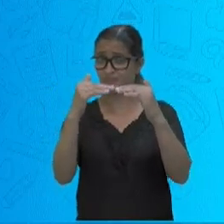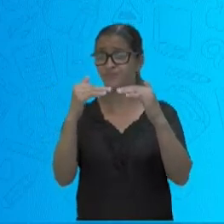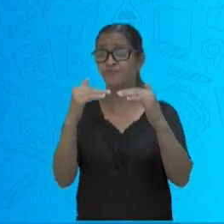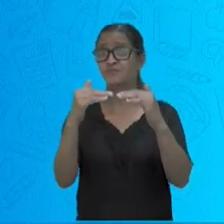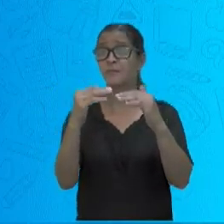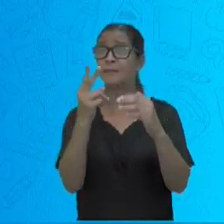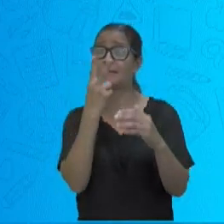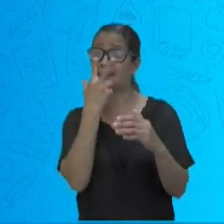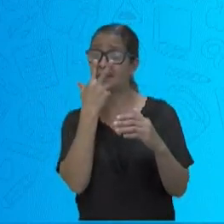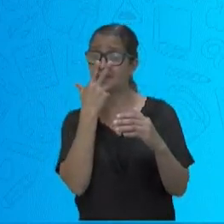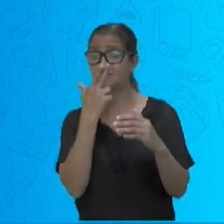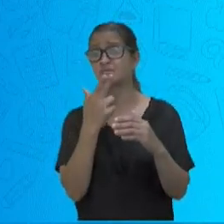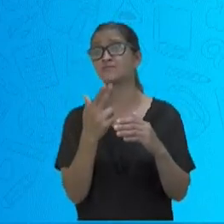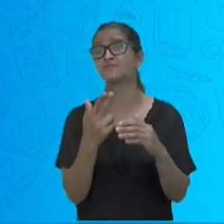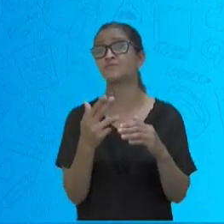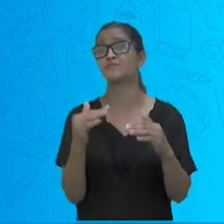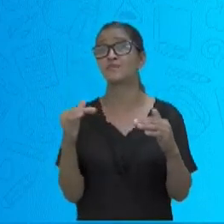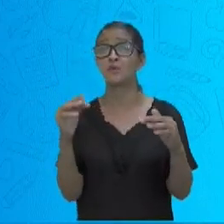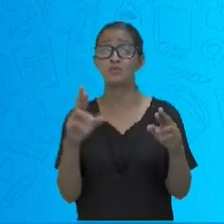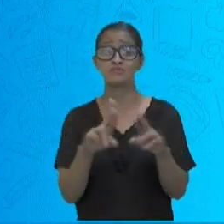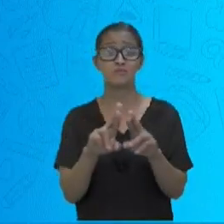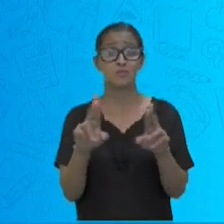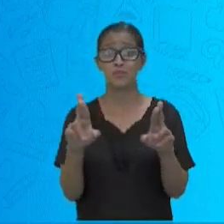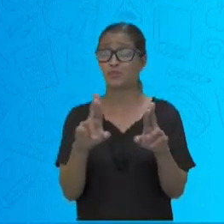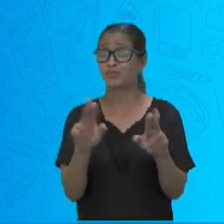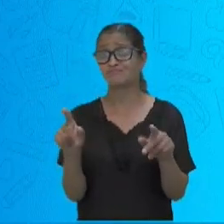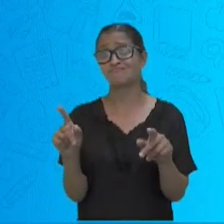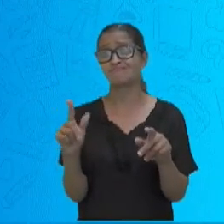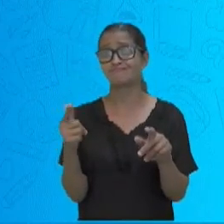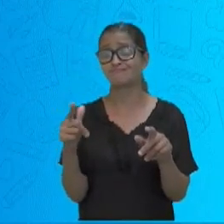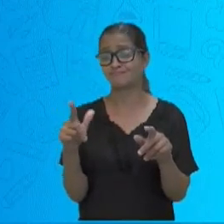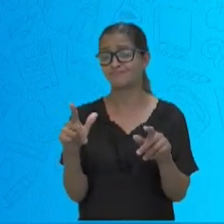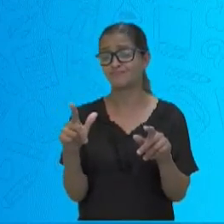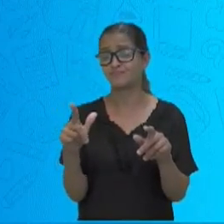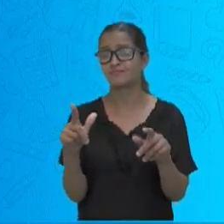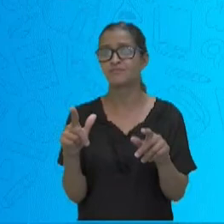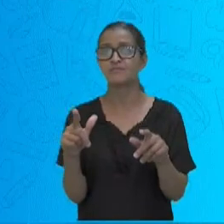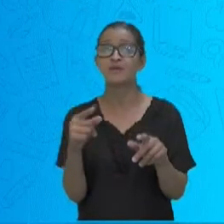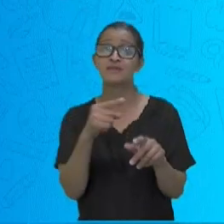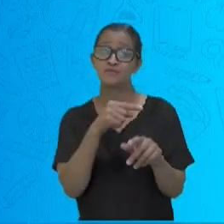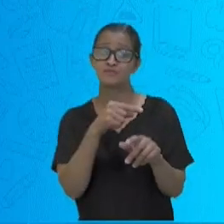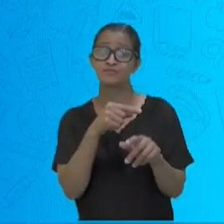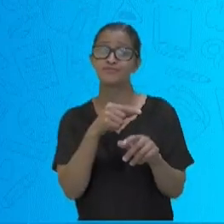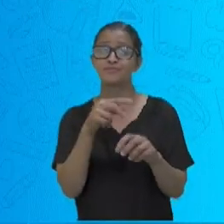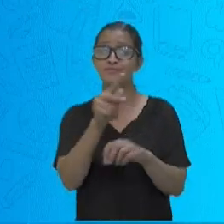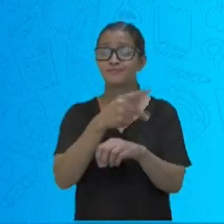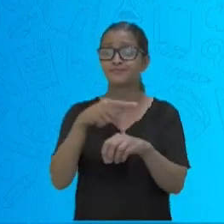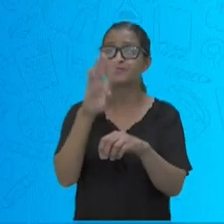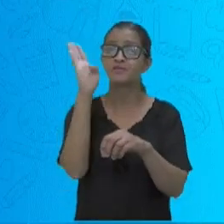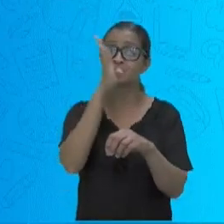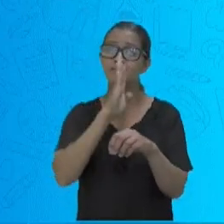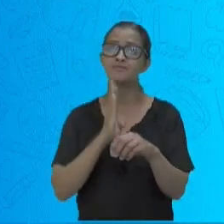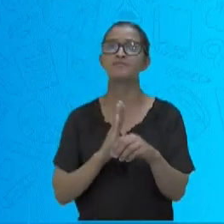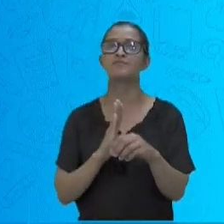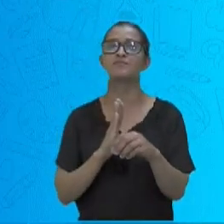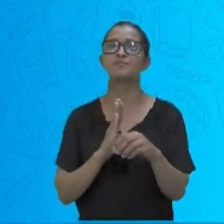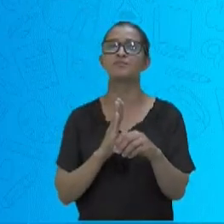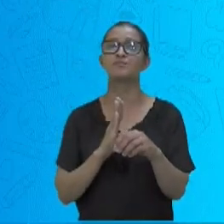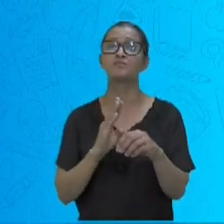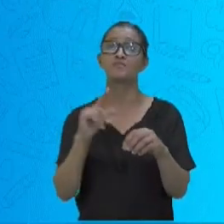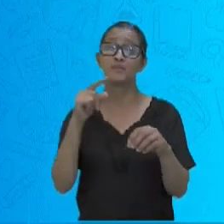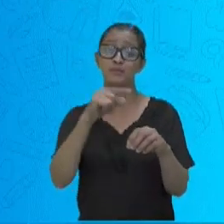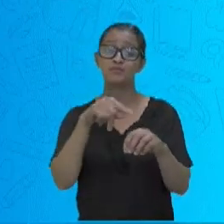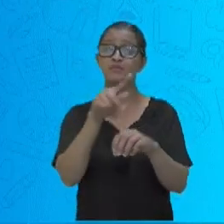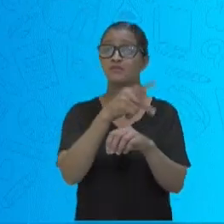quase imperceptível na diferença do território deles. Já do Brasil e Rússia, nós podemos ver essa